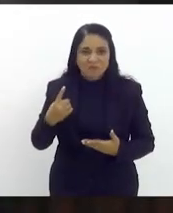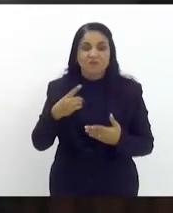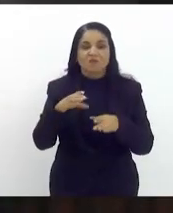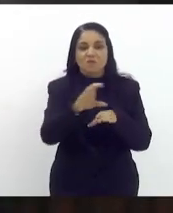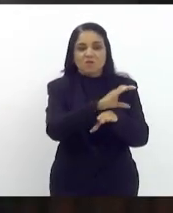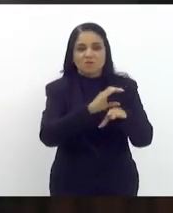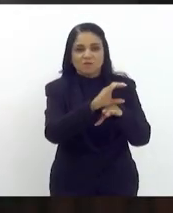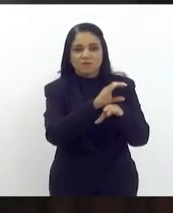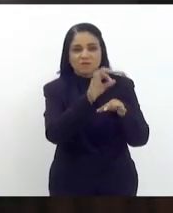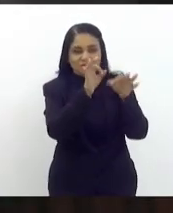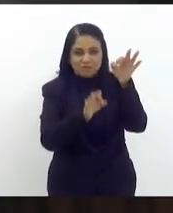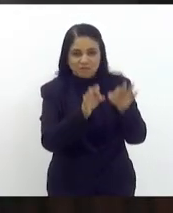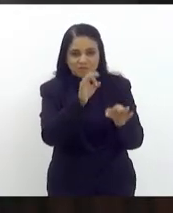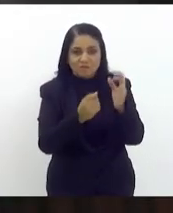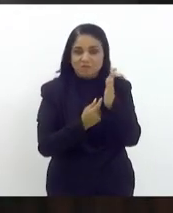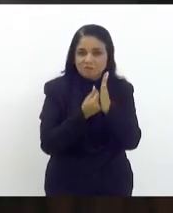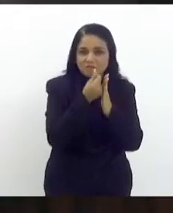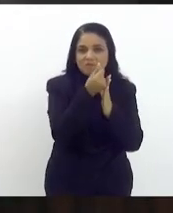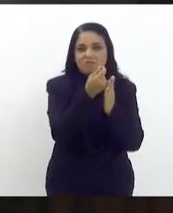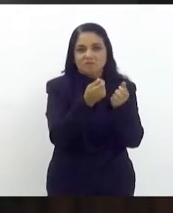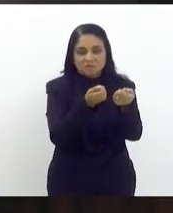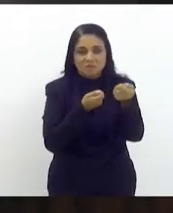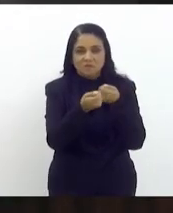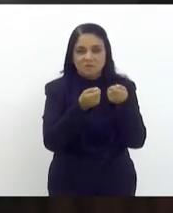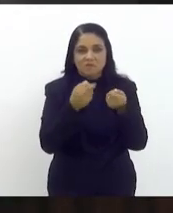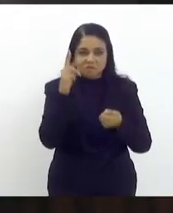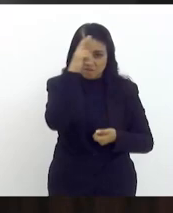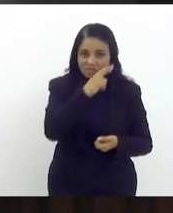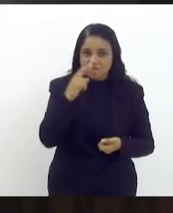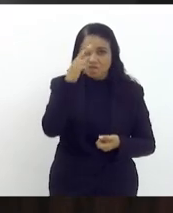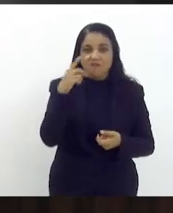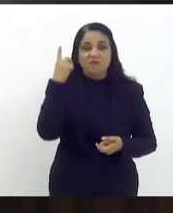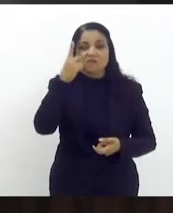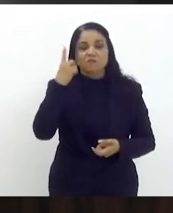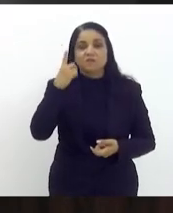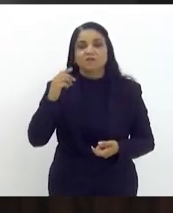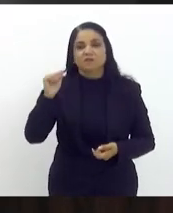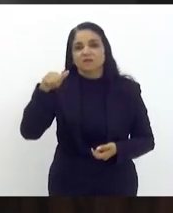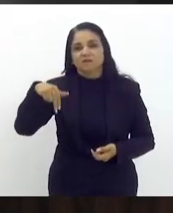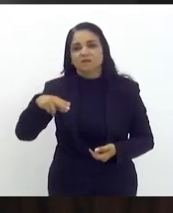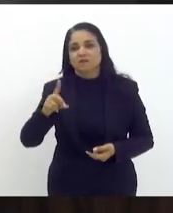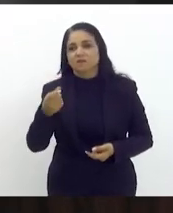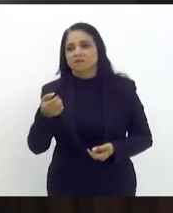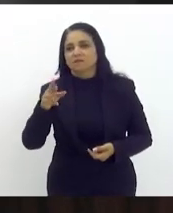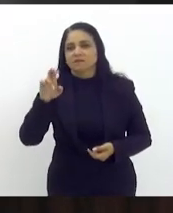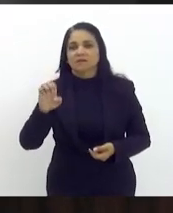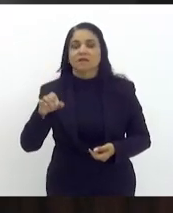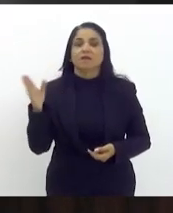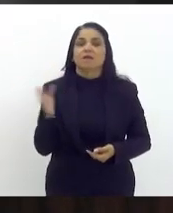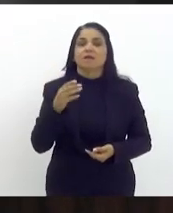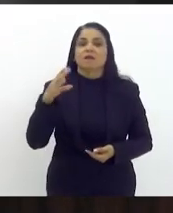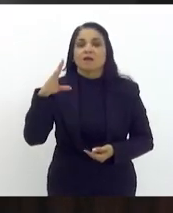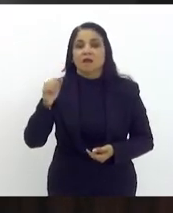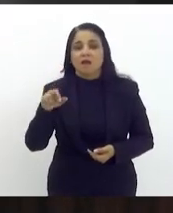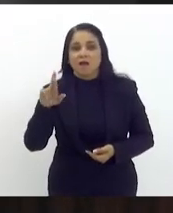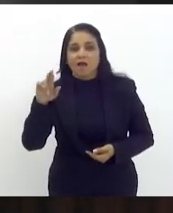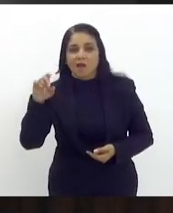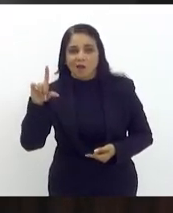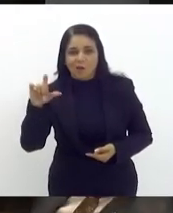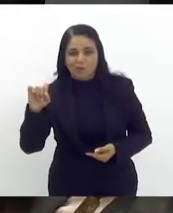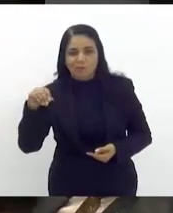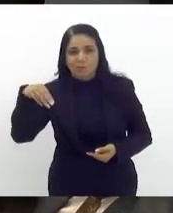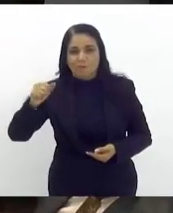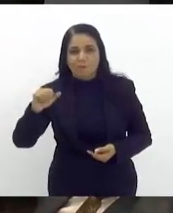orçamentos finanças os casos de ação financeira e controle deputado André Correia deputado Carmo Macedo